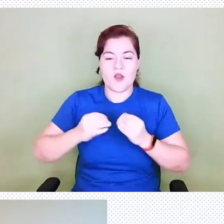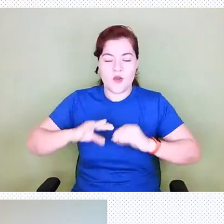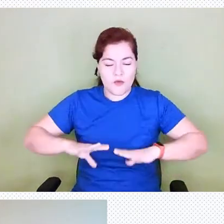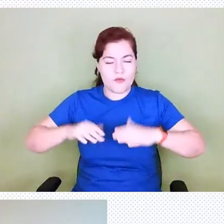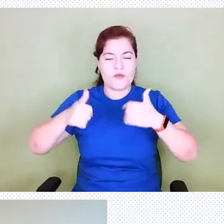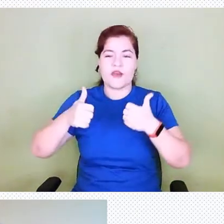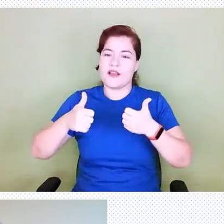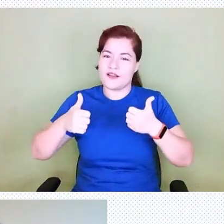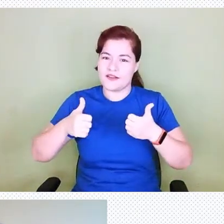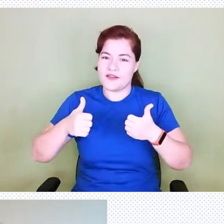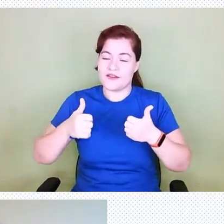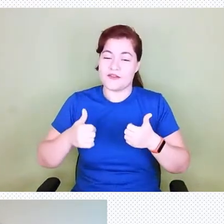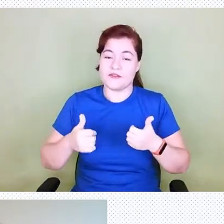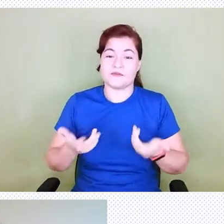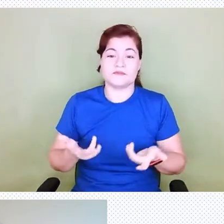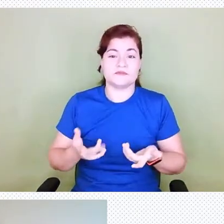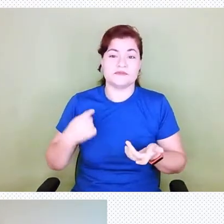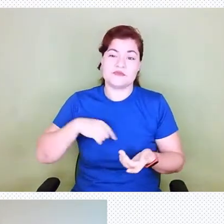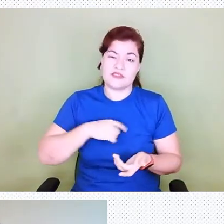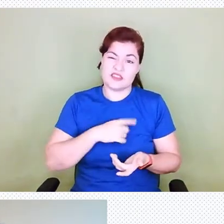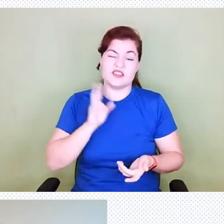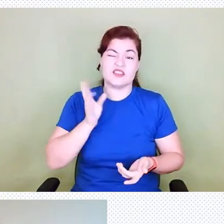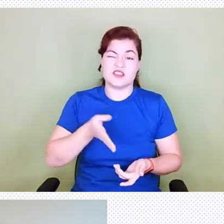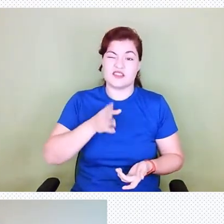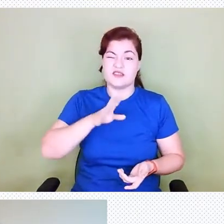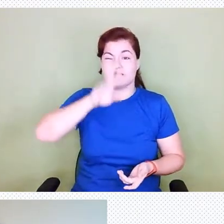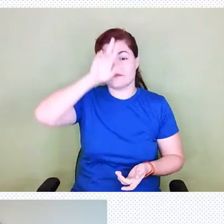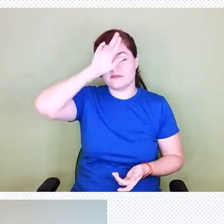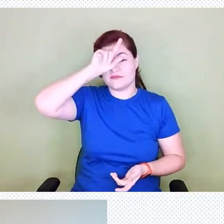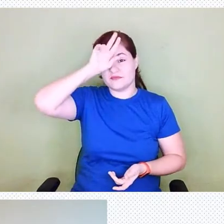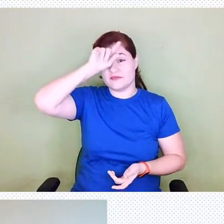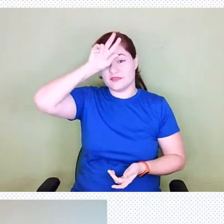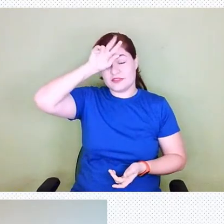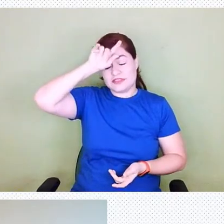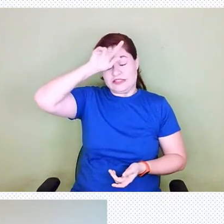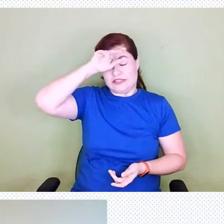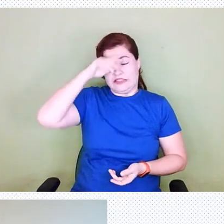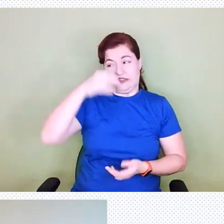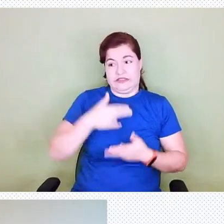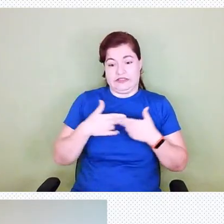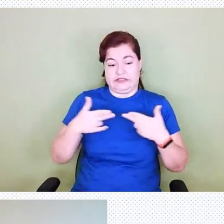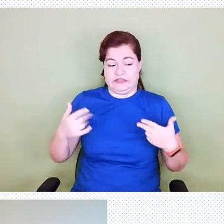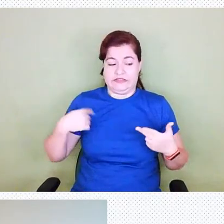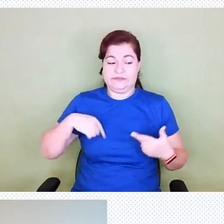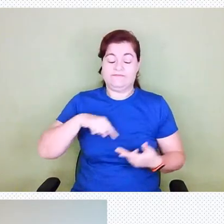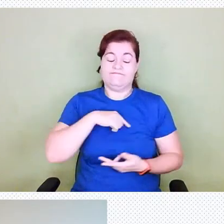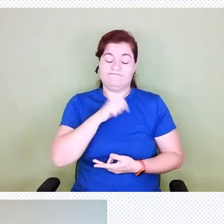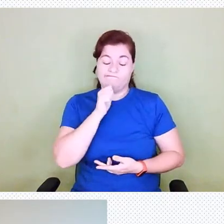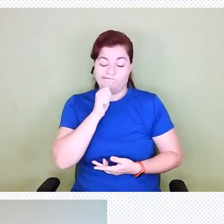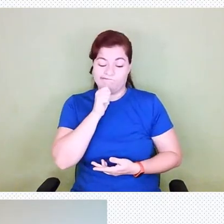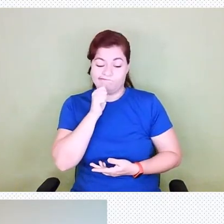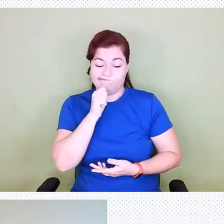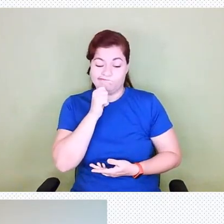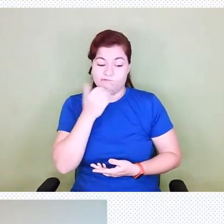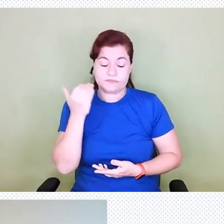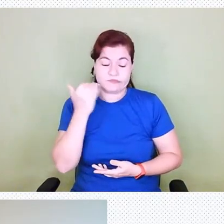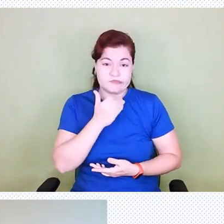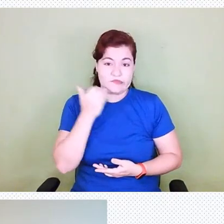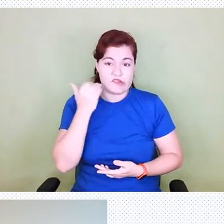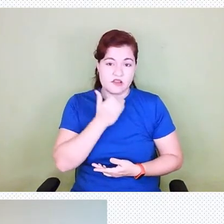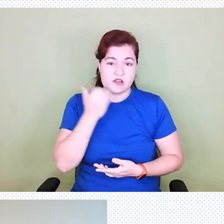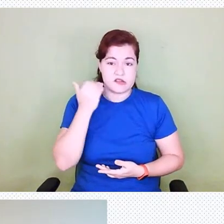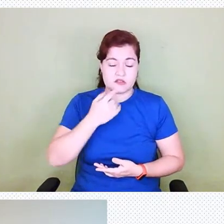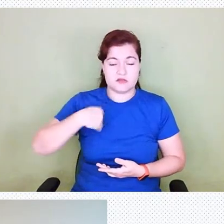melhorada, como muitos enganos que nós ainda já cometemos e ainda é suscetível de nós cometermos das